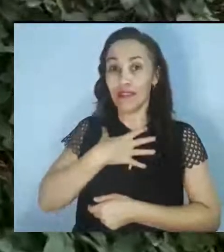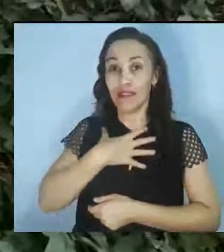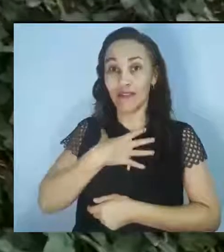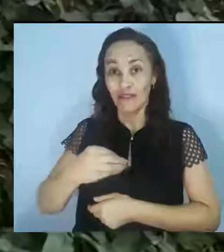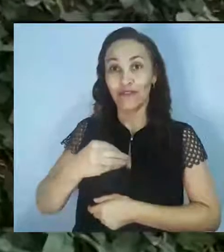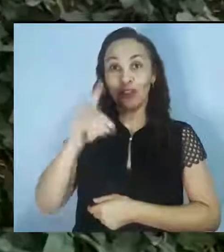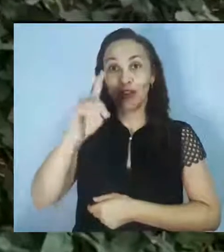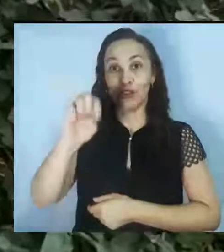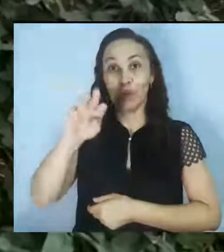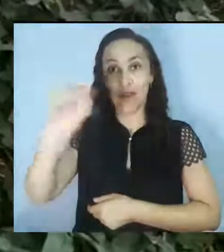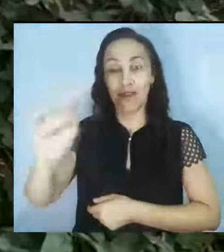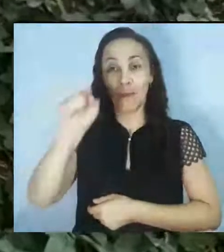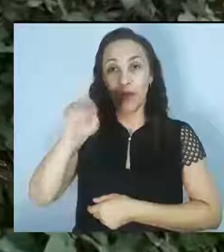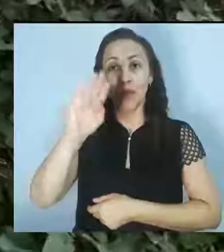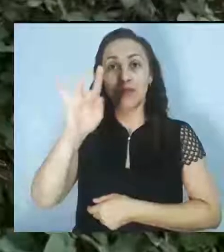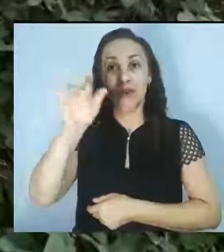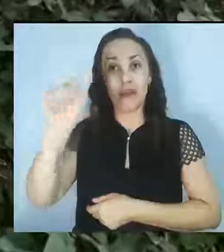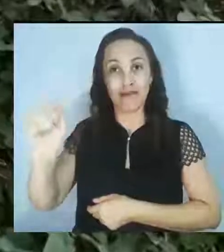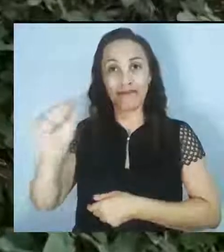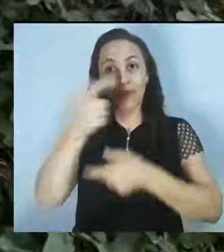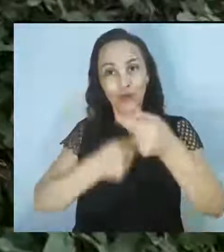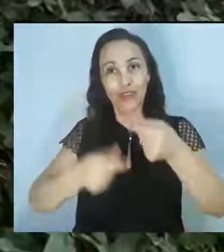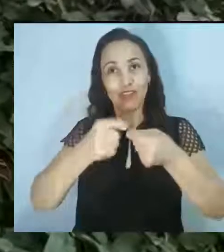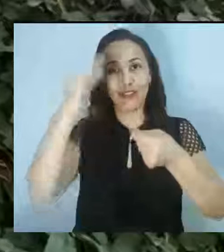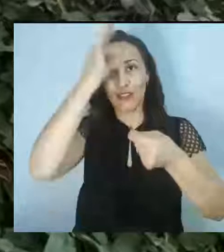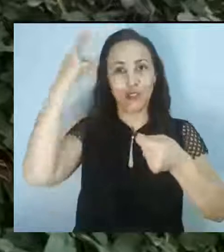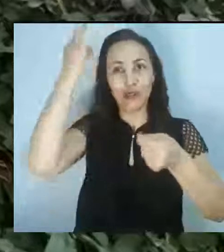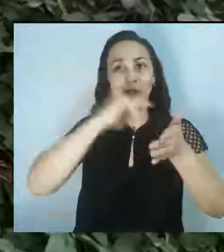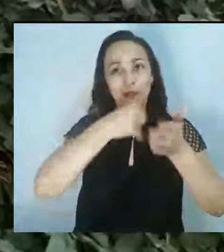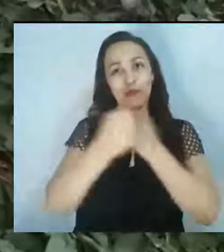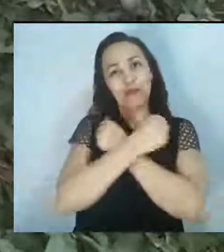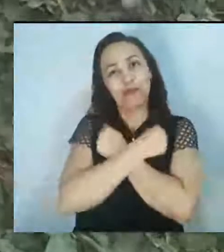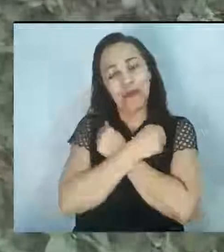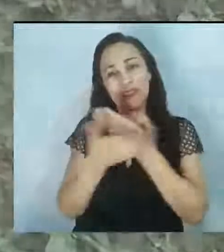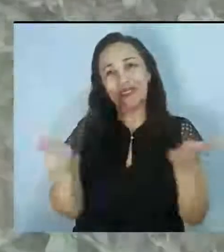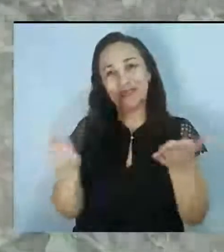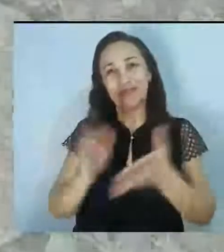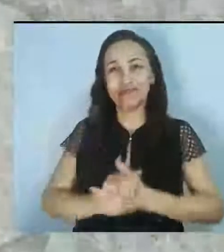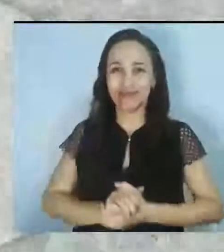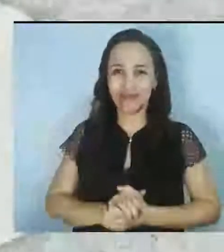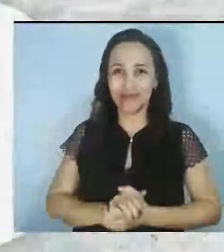filhosmaria.ceará, Terço de São José. Esperamos você. Grande abraço.